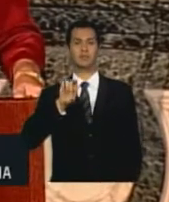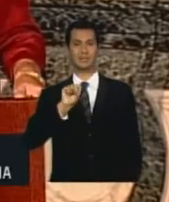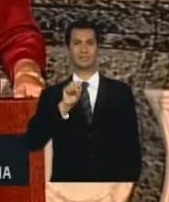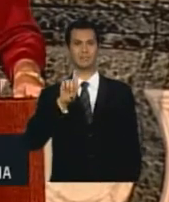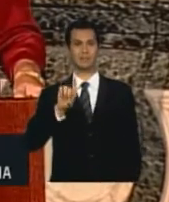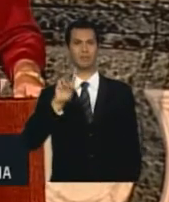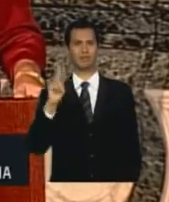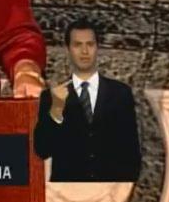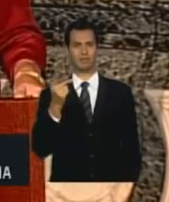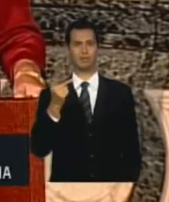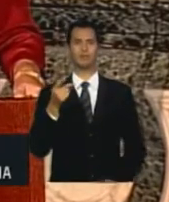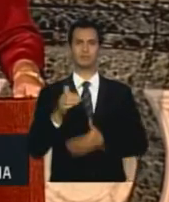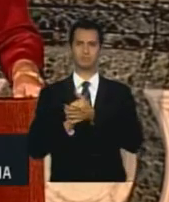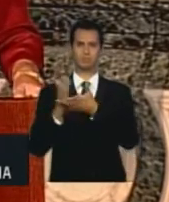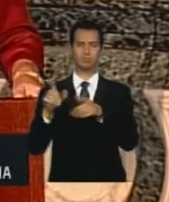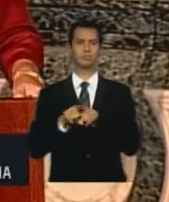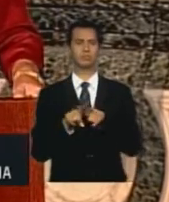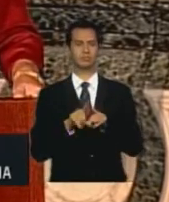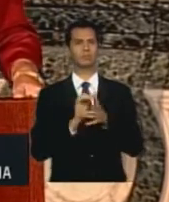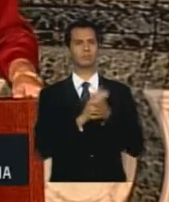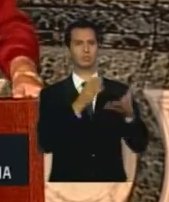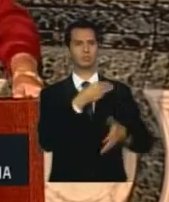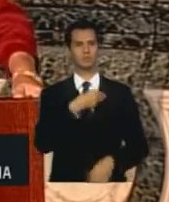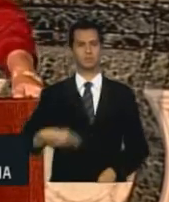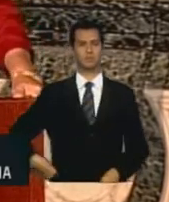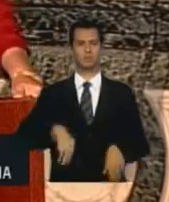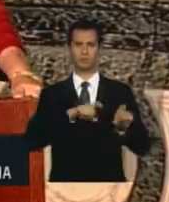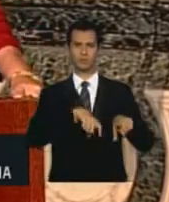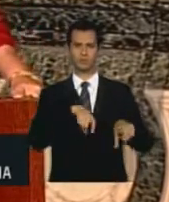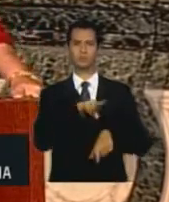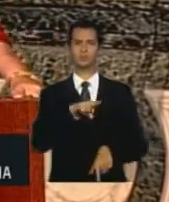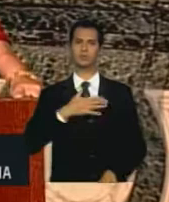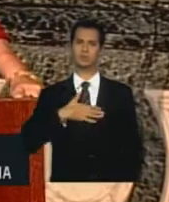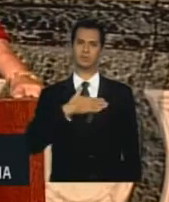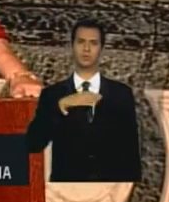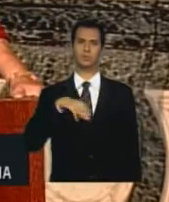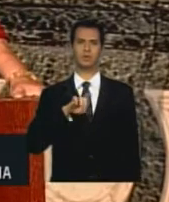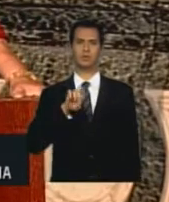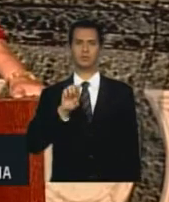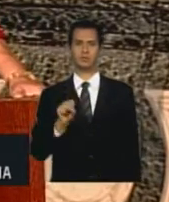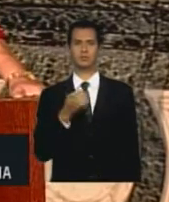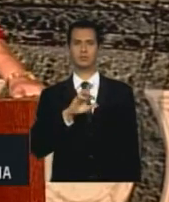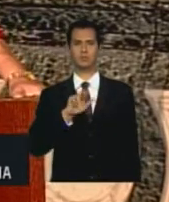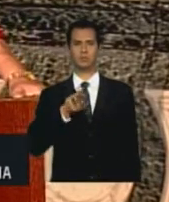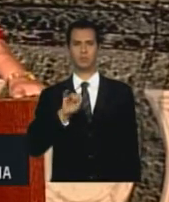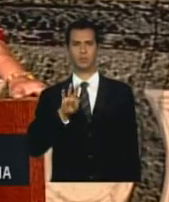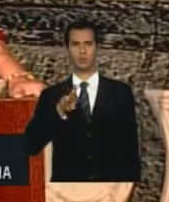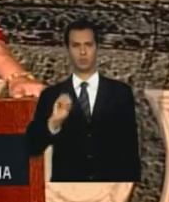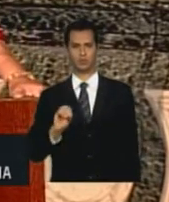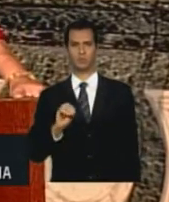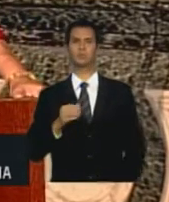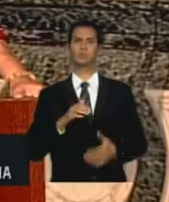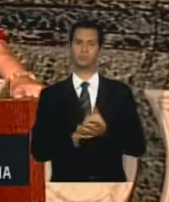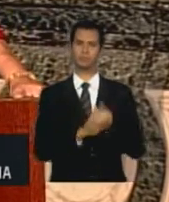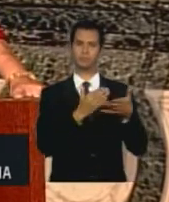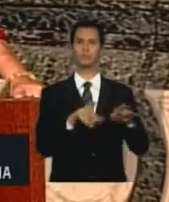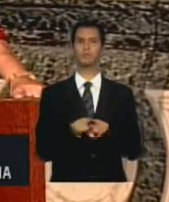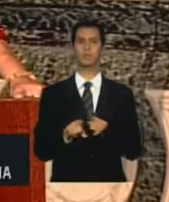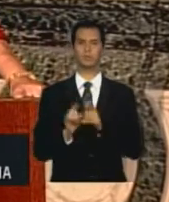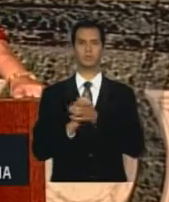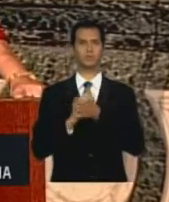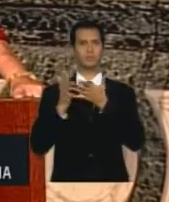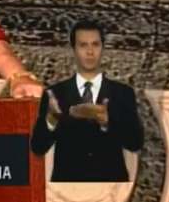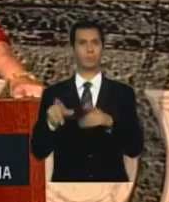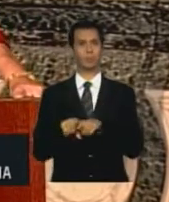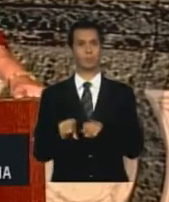Humanos, o ministro da Agricultura, nosso querido Mendes Ribeiro. Queria cumprimentar também